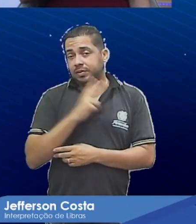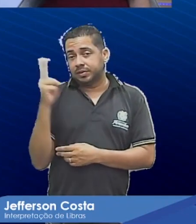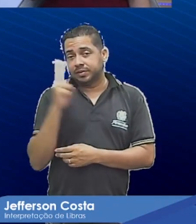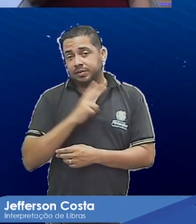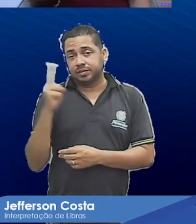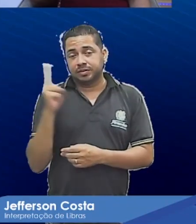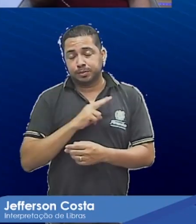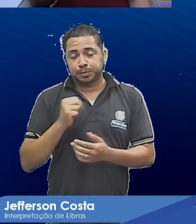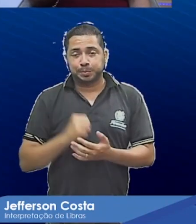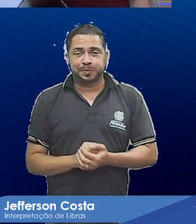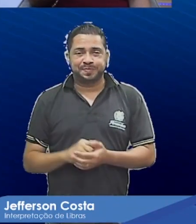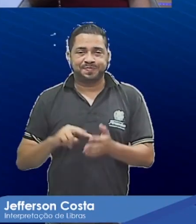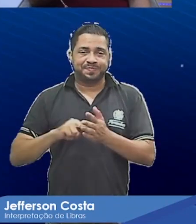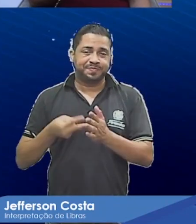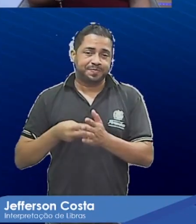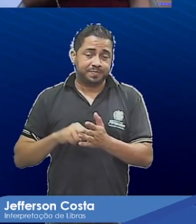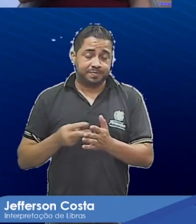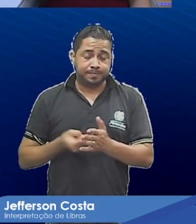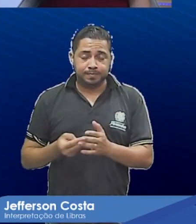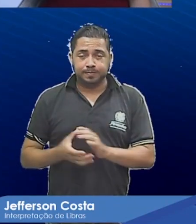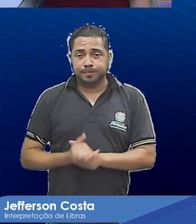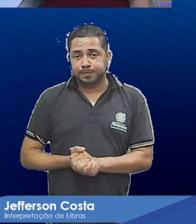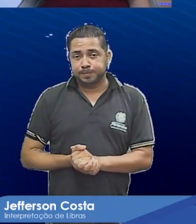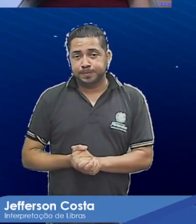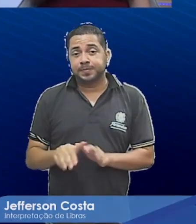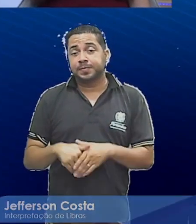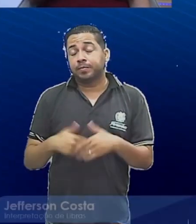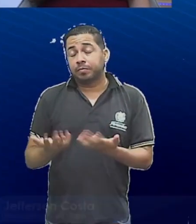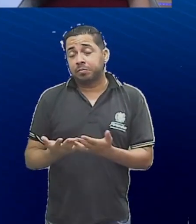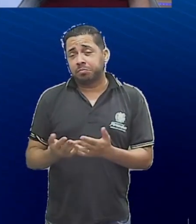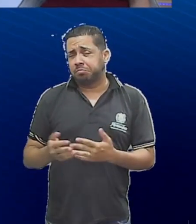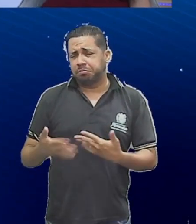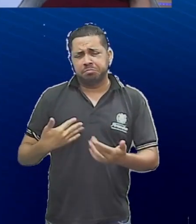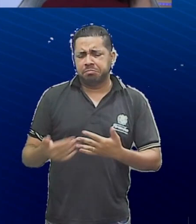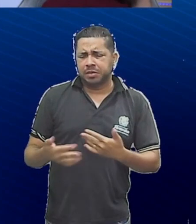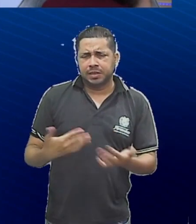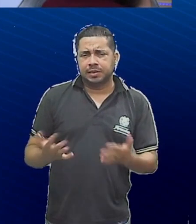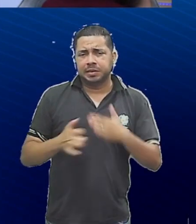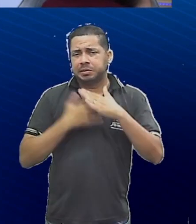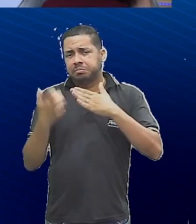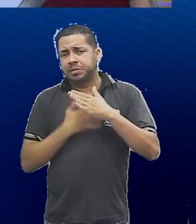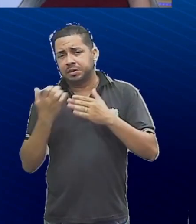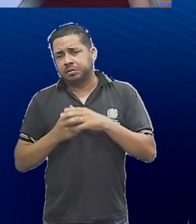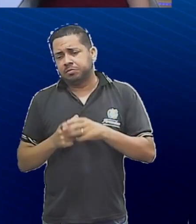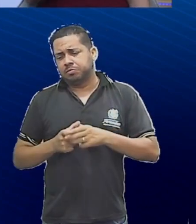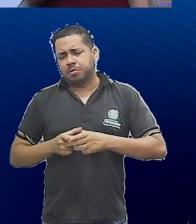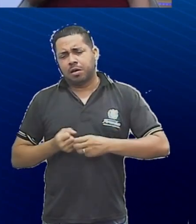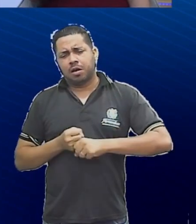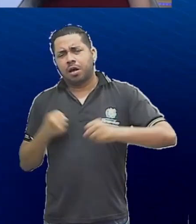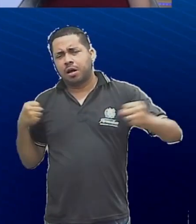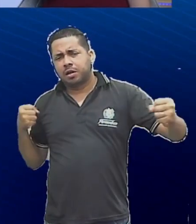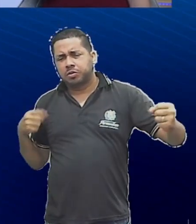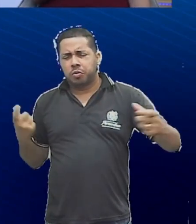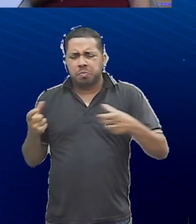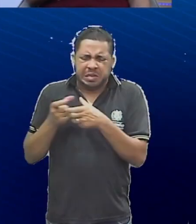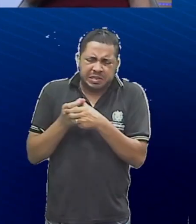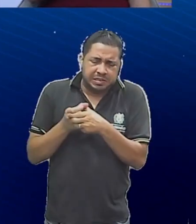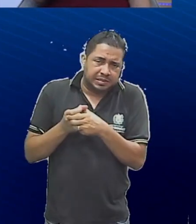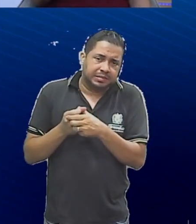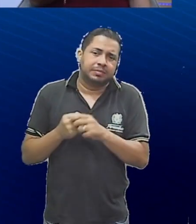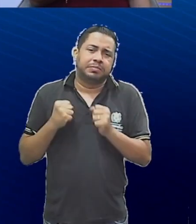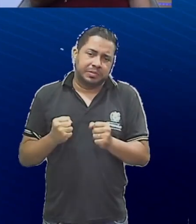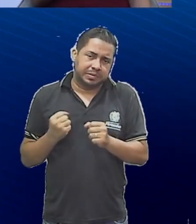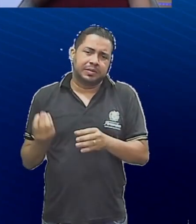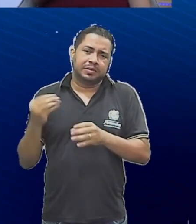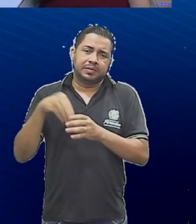bem significativa, né? Então, independentemente se a empresa ela é grande ou pequena, deve ser inserido a